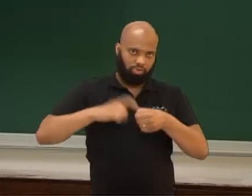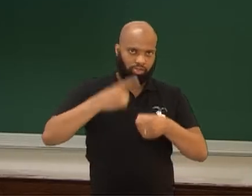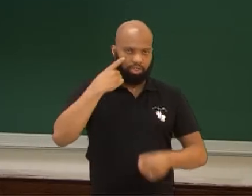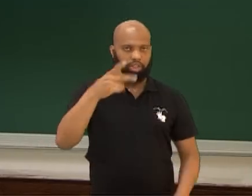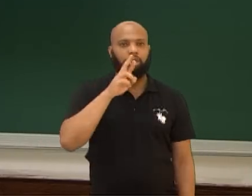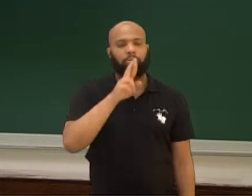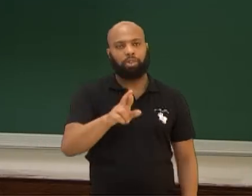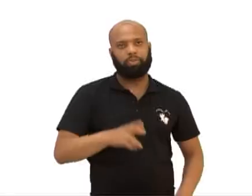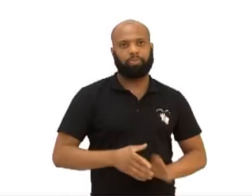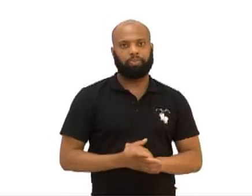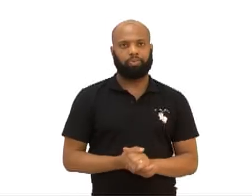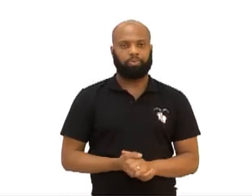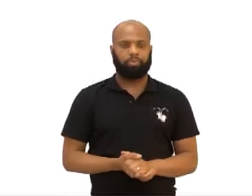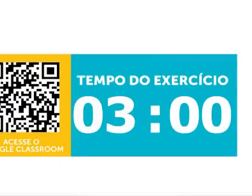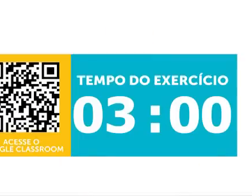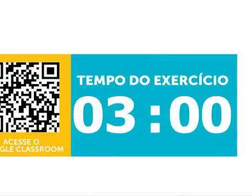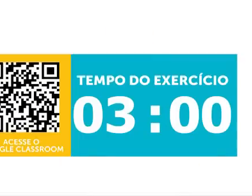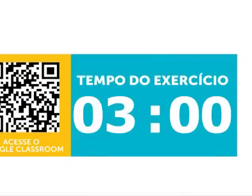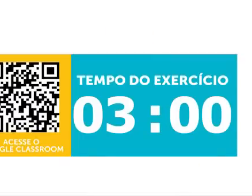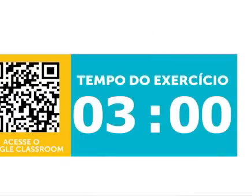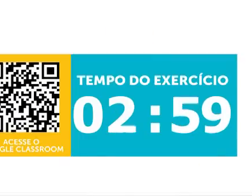gente já volta com a resposta.